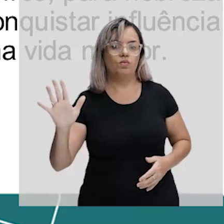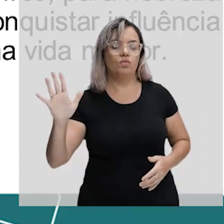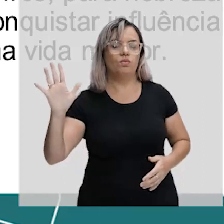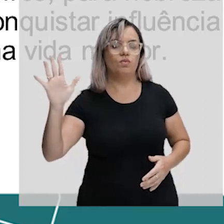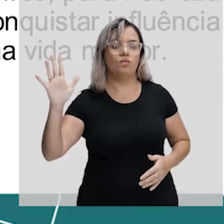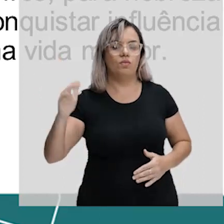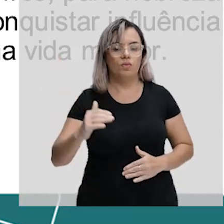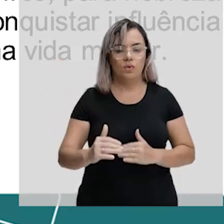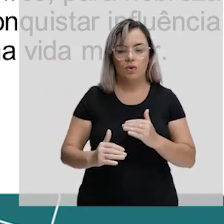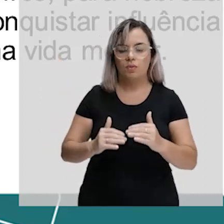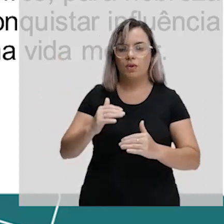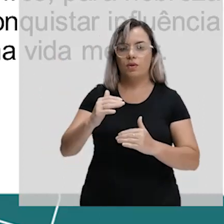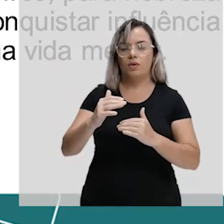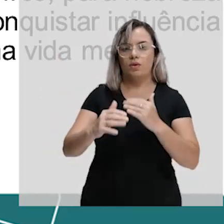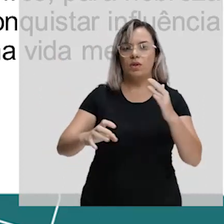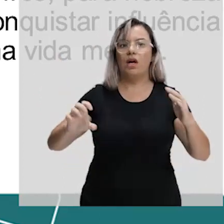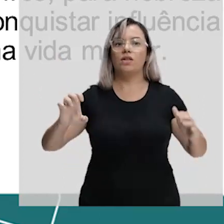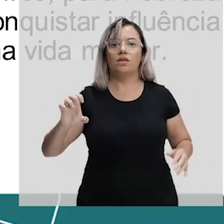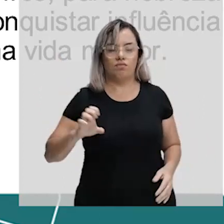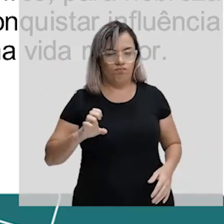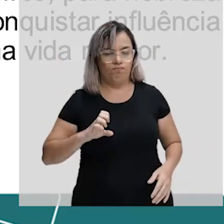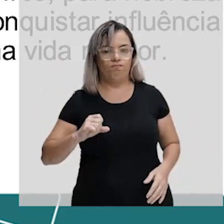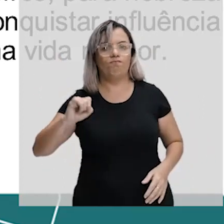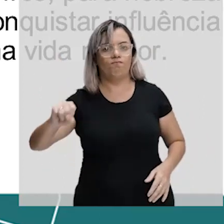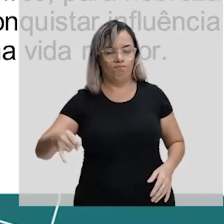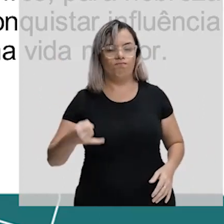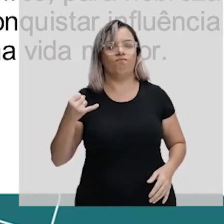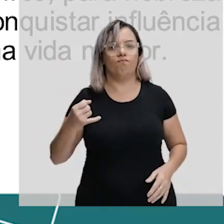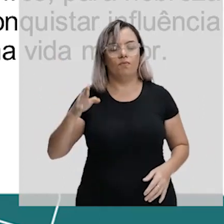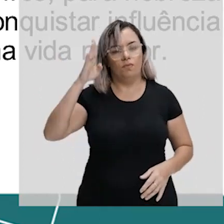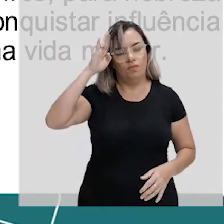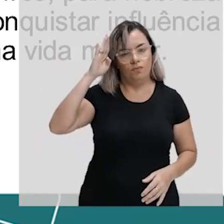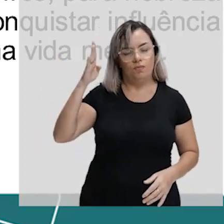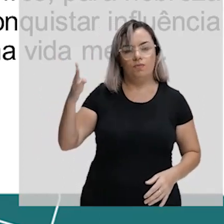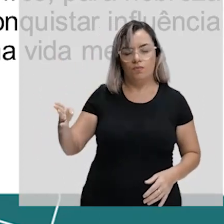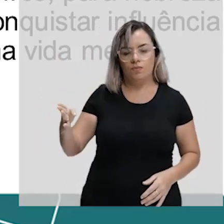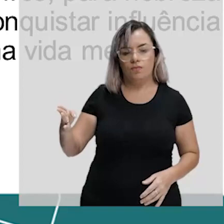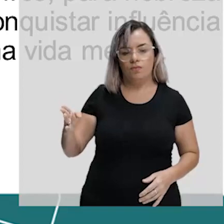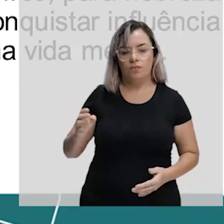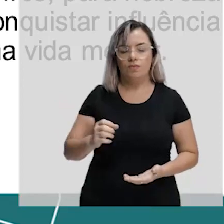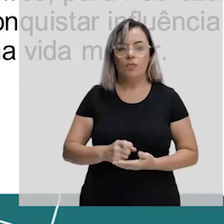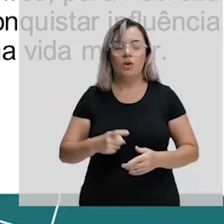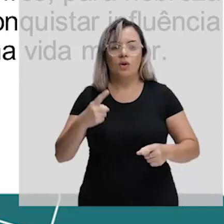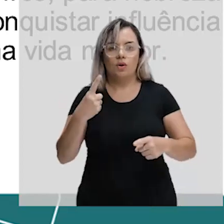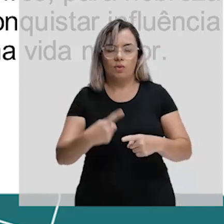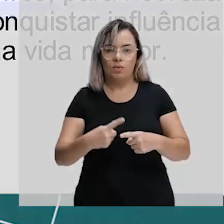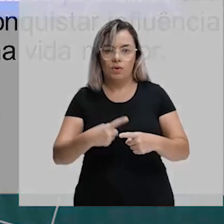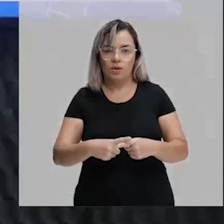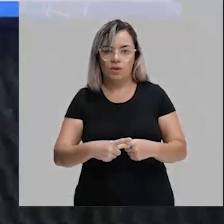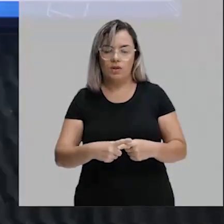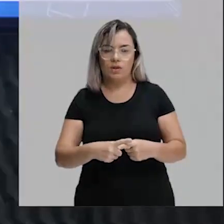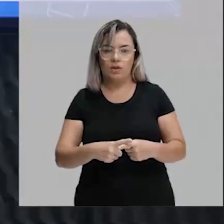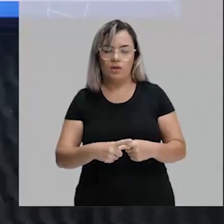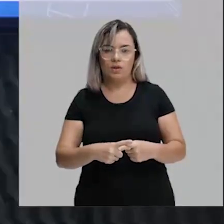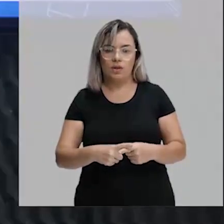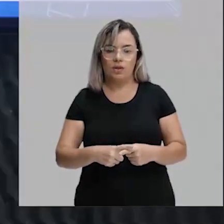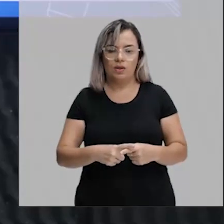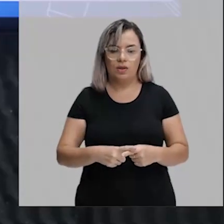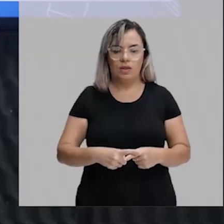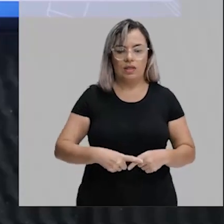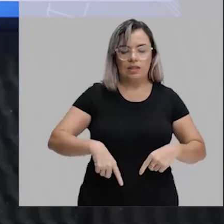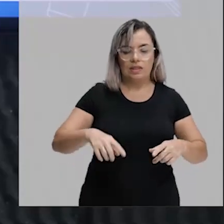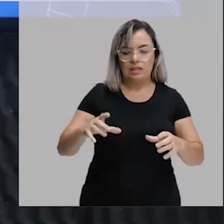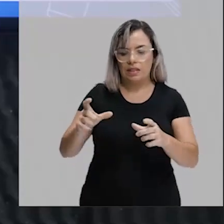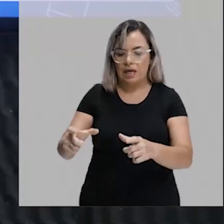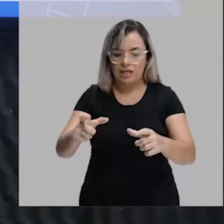as suas riquezas. Era uma oportunidade, principalmente pela possibilidade da exploração das áreas